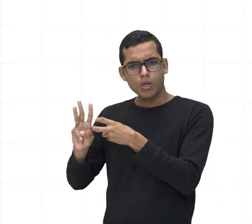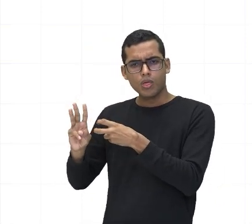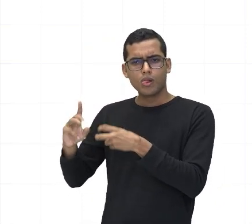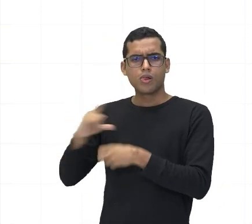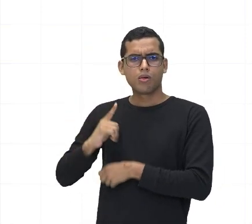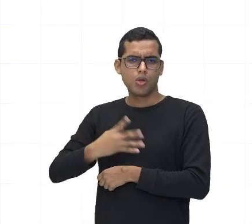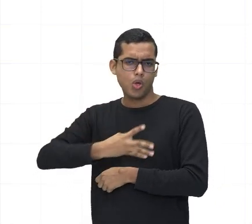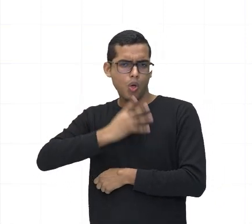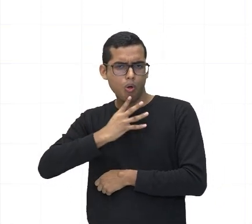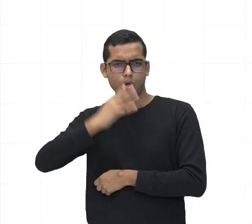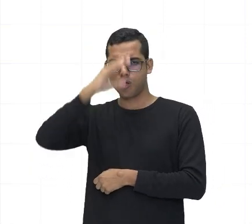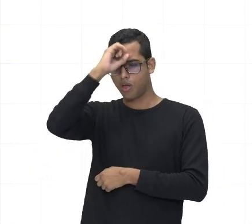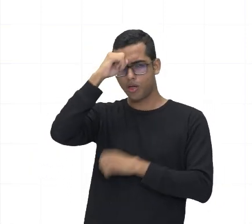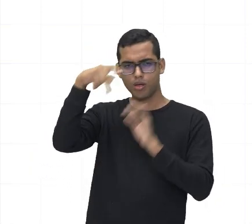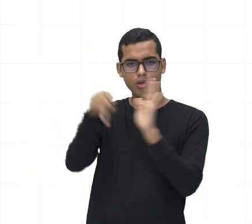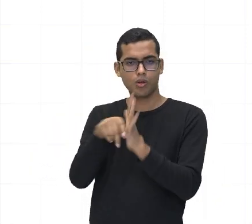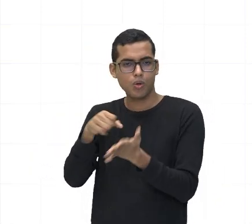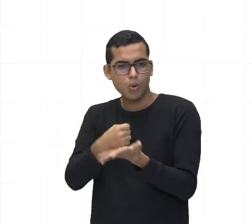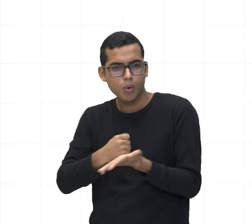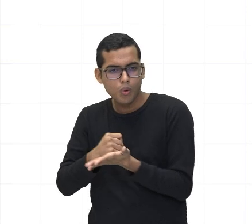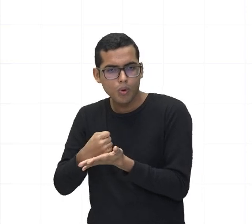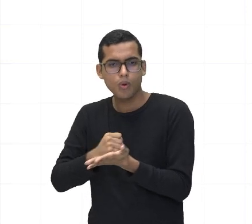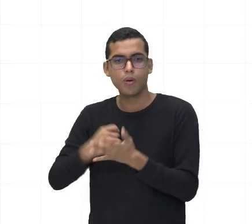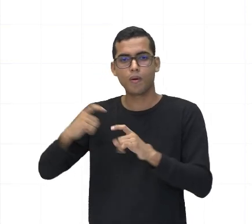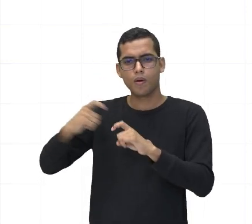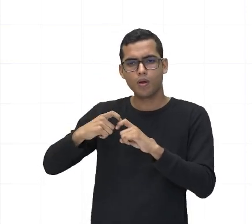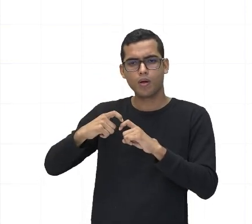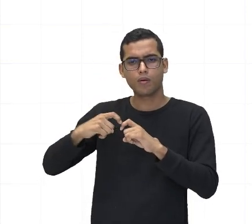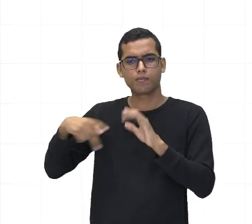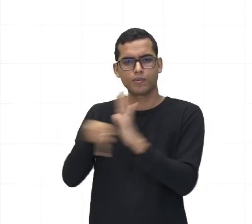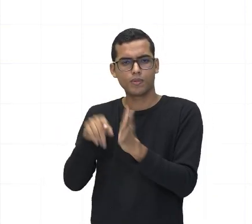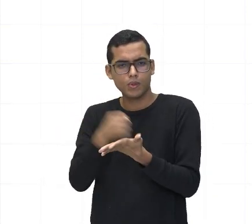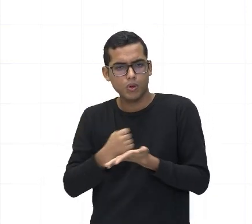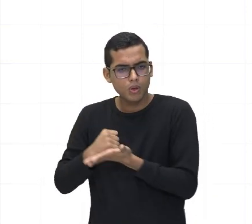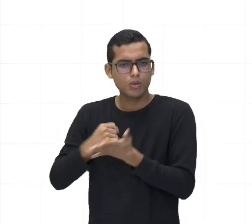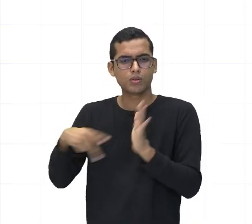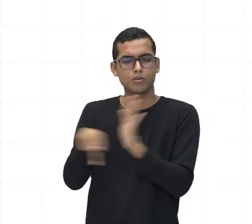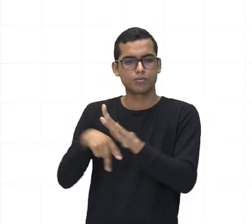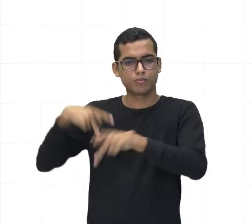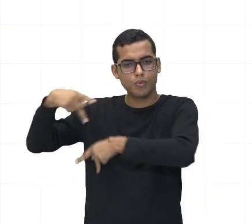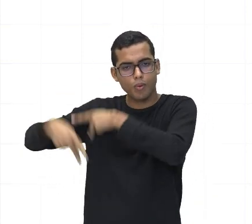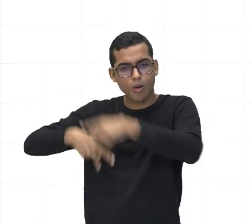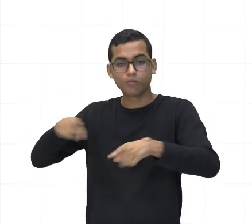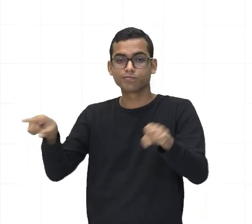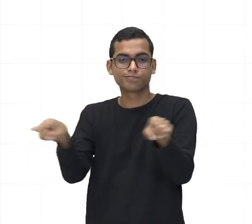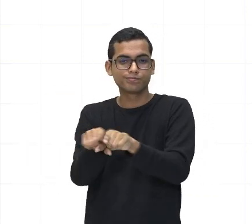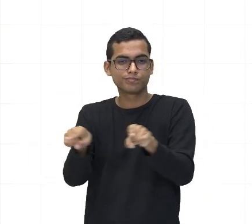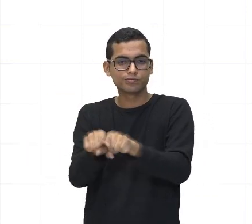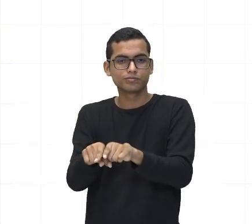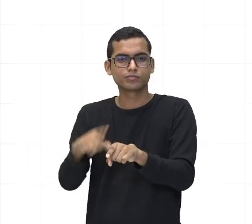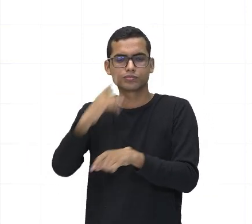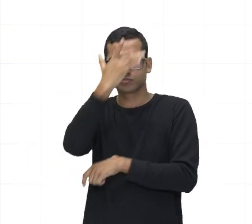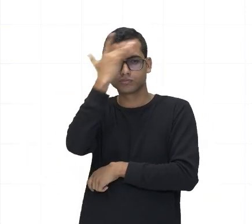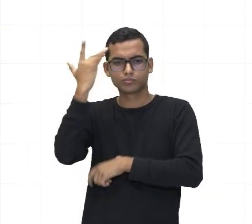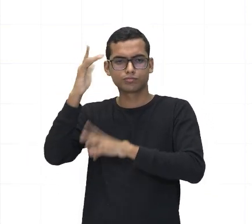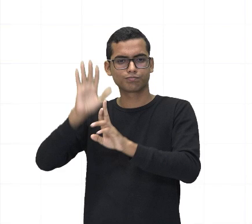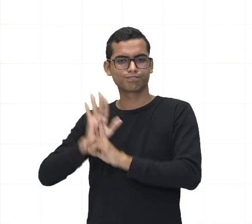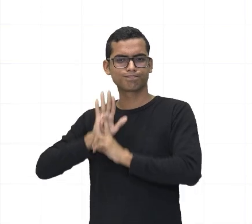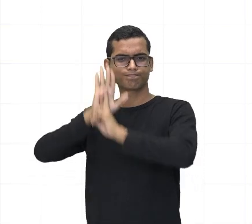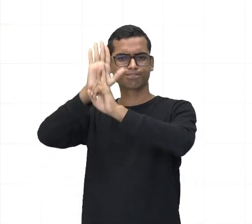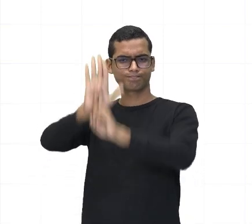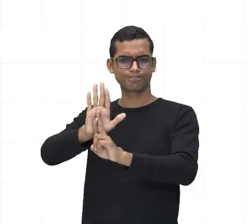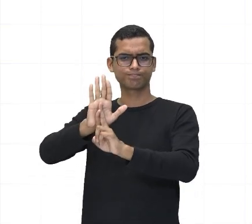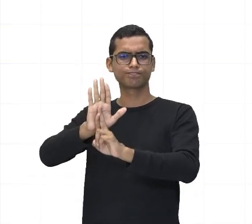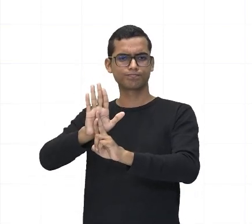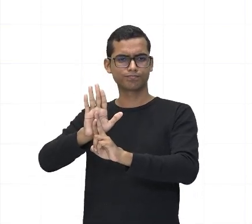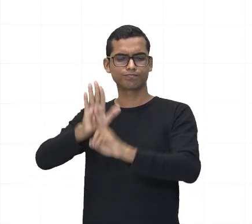conhecer e aplicar a medicina tradicional desses povos, mas também de ser um porta-voz, um